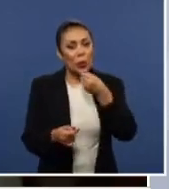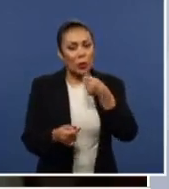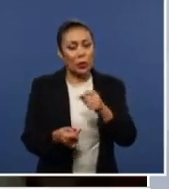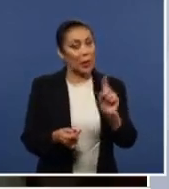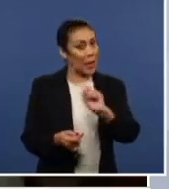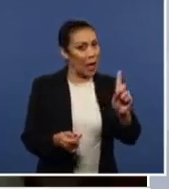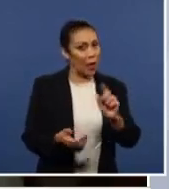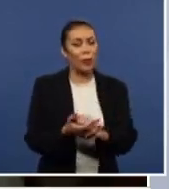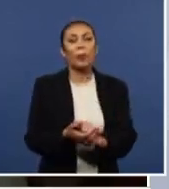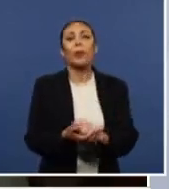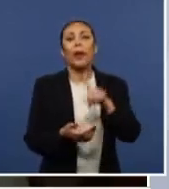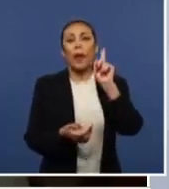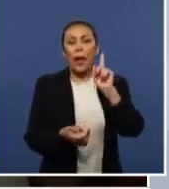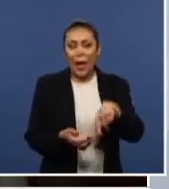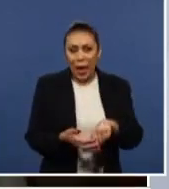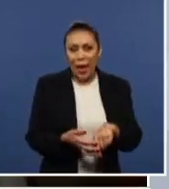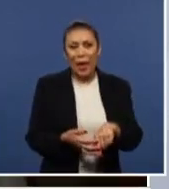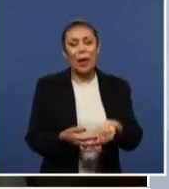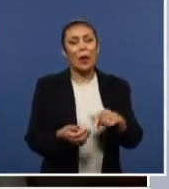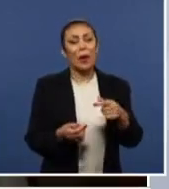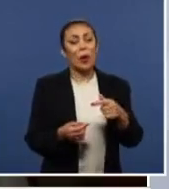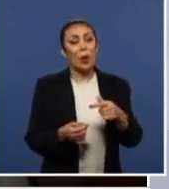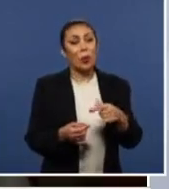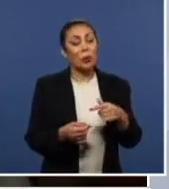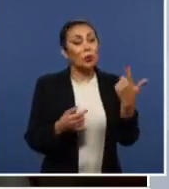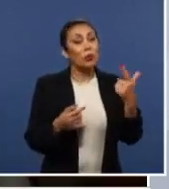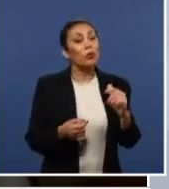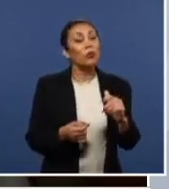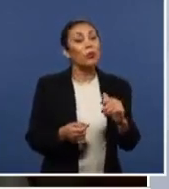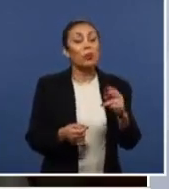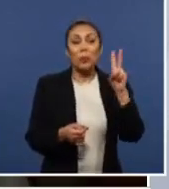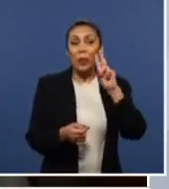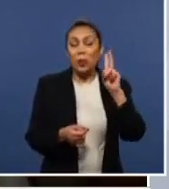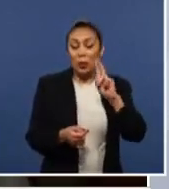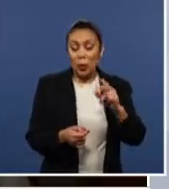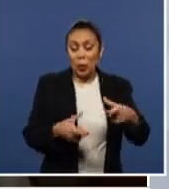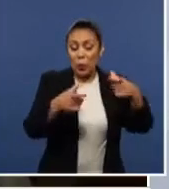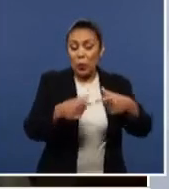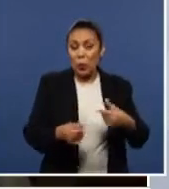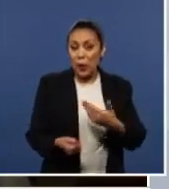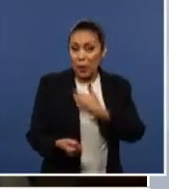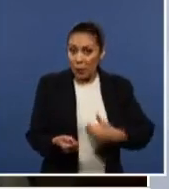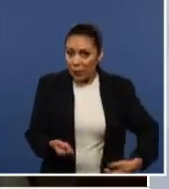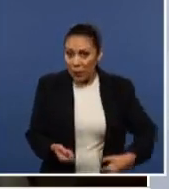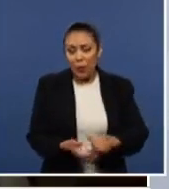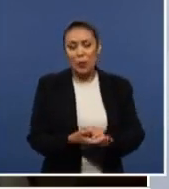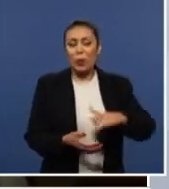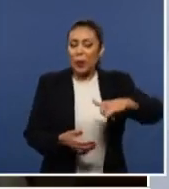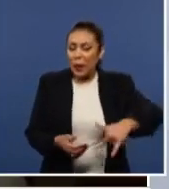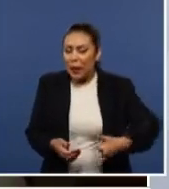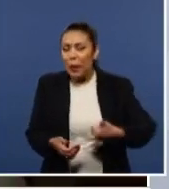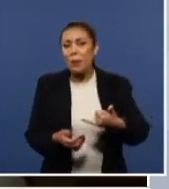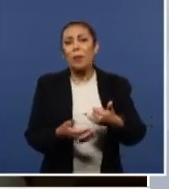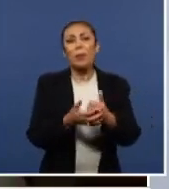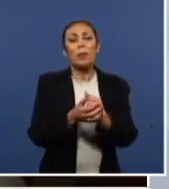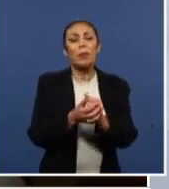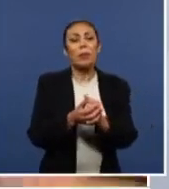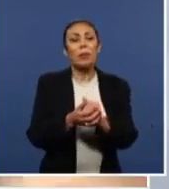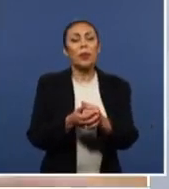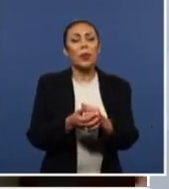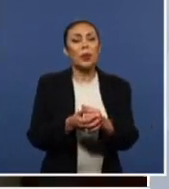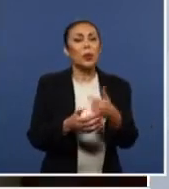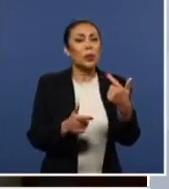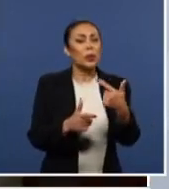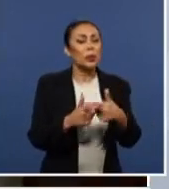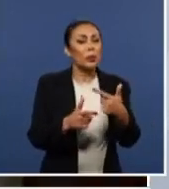não. Isto aí é um fascista num local público, se aproveitando de uma